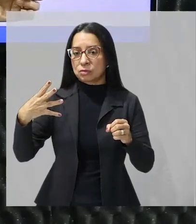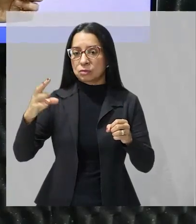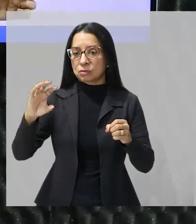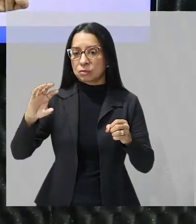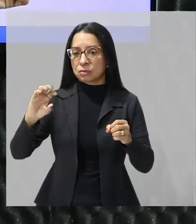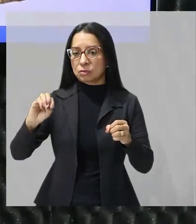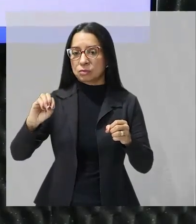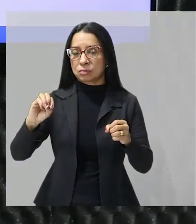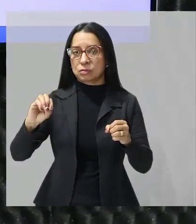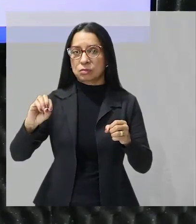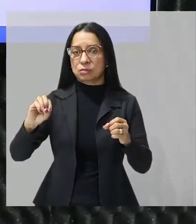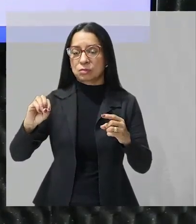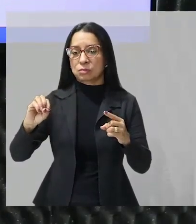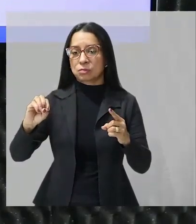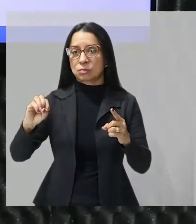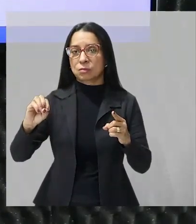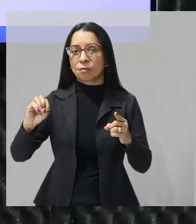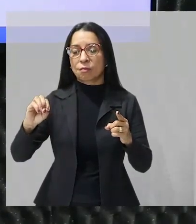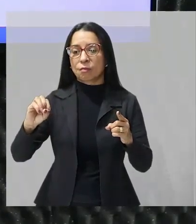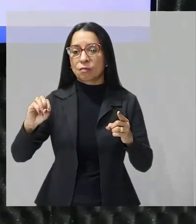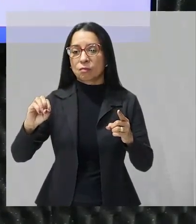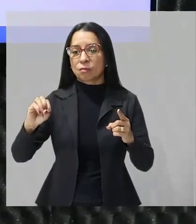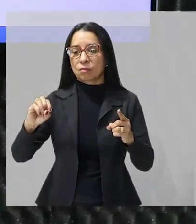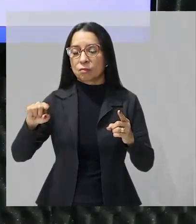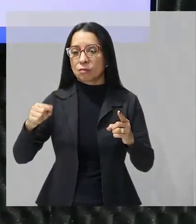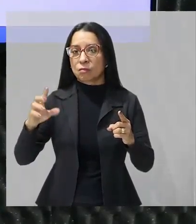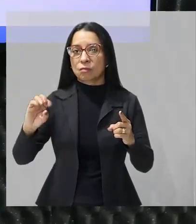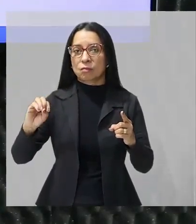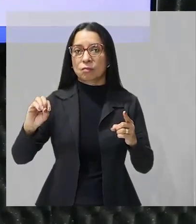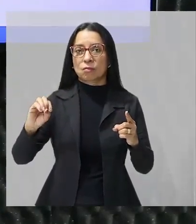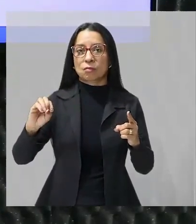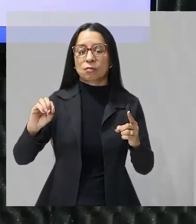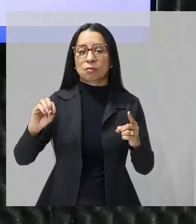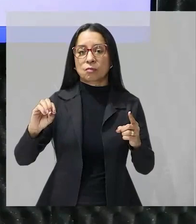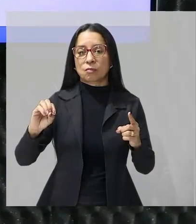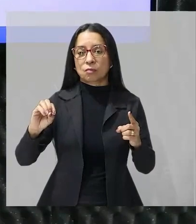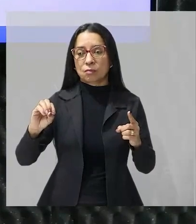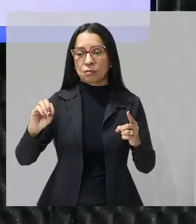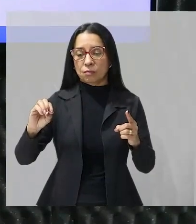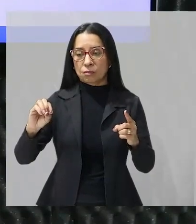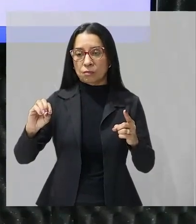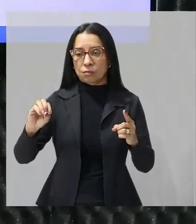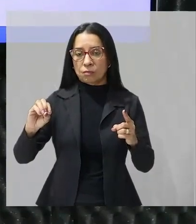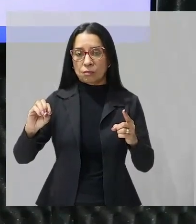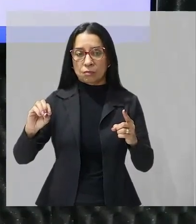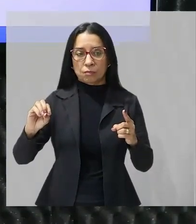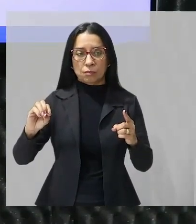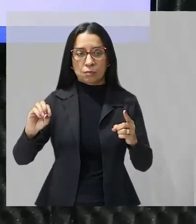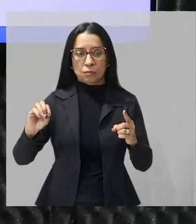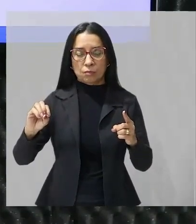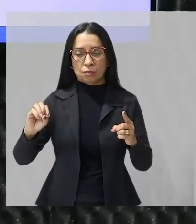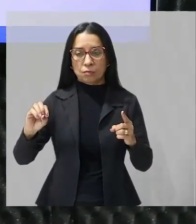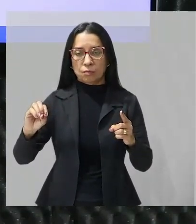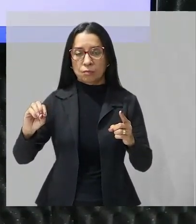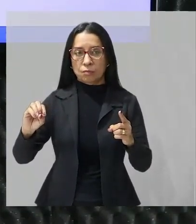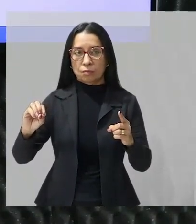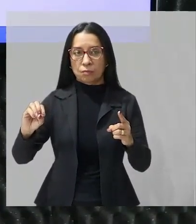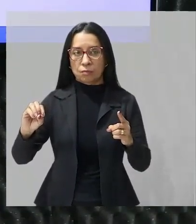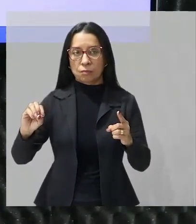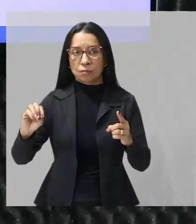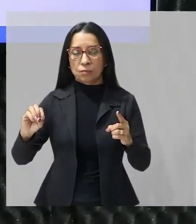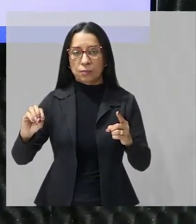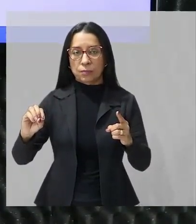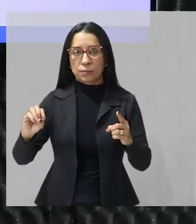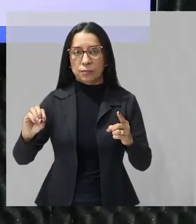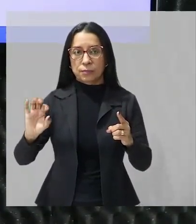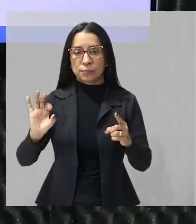no último ponto, né? Que no caso corresponde ao ponto 40 e 0, né? 40 no x e no 0 o